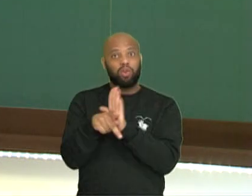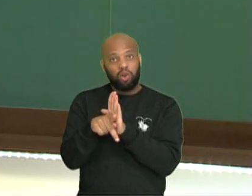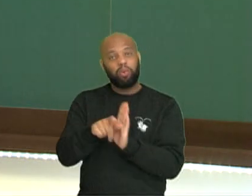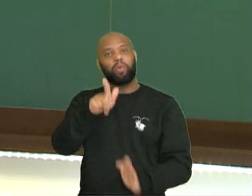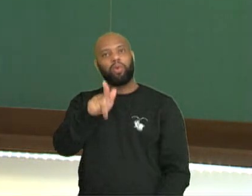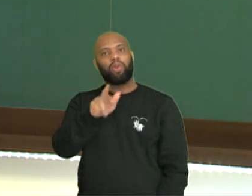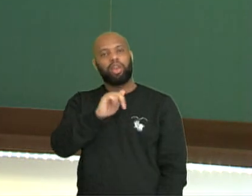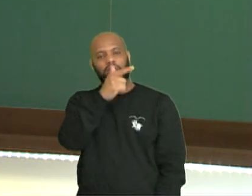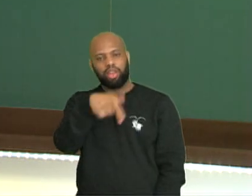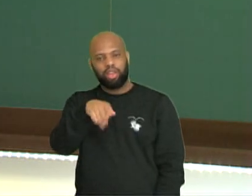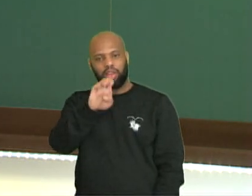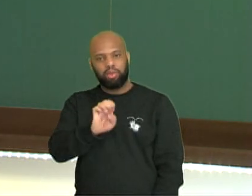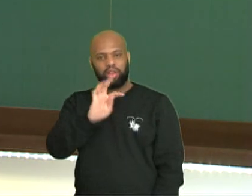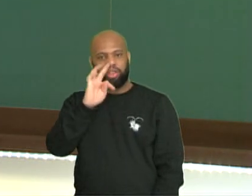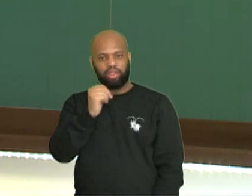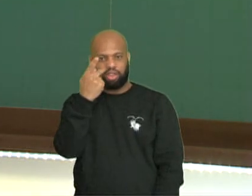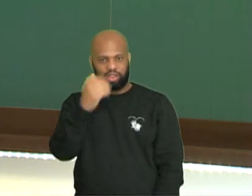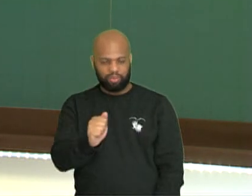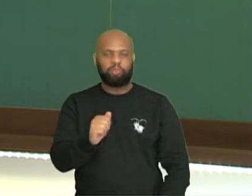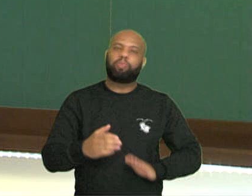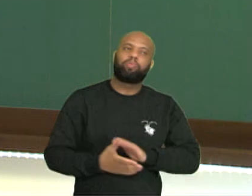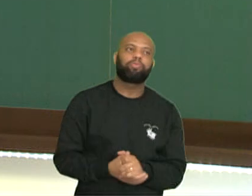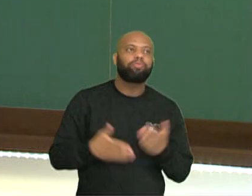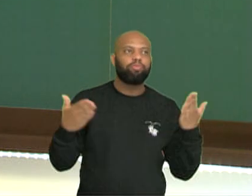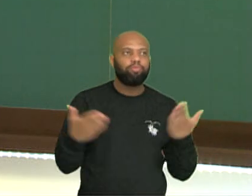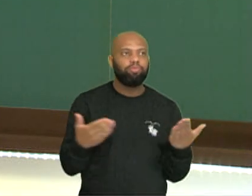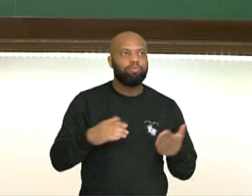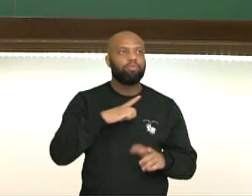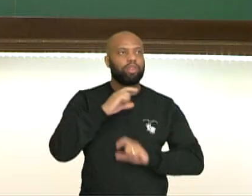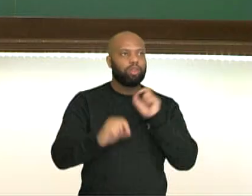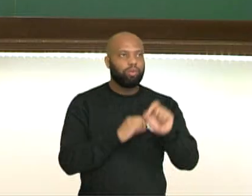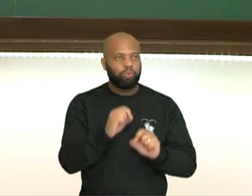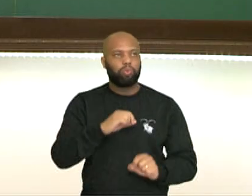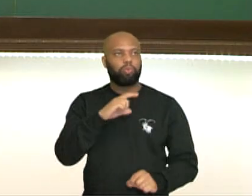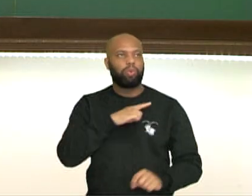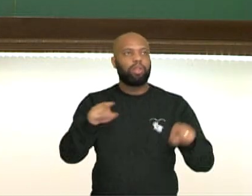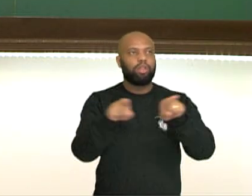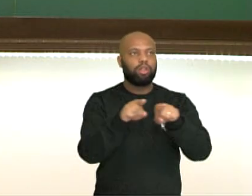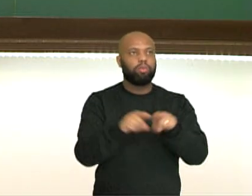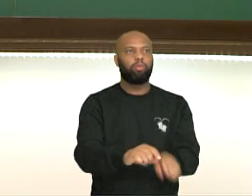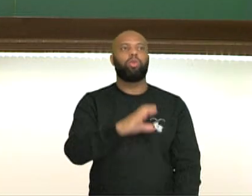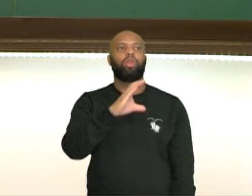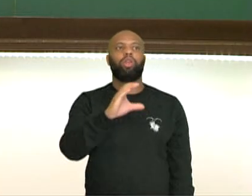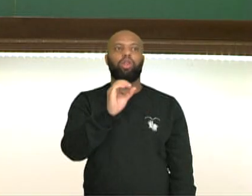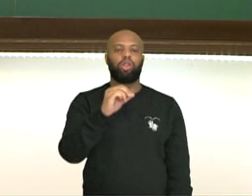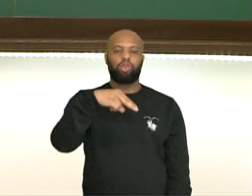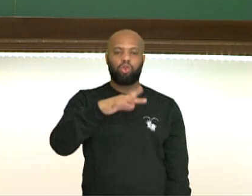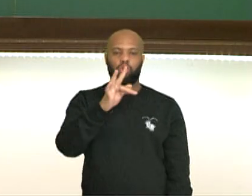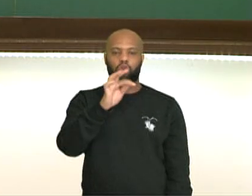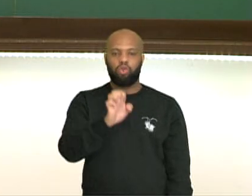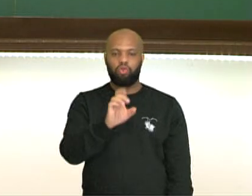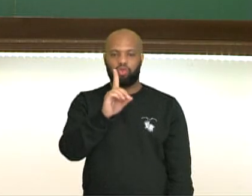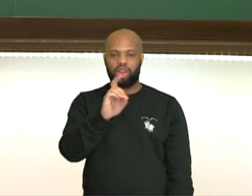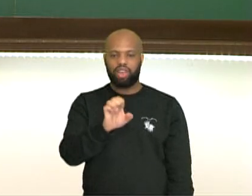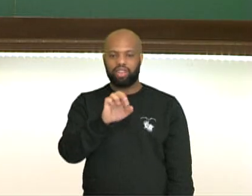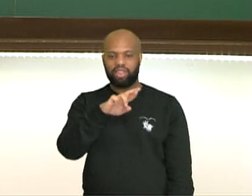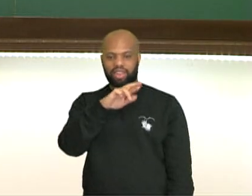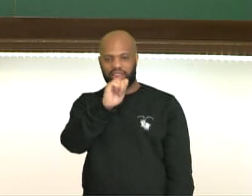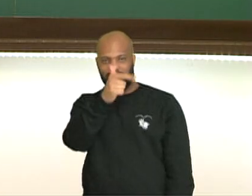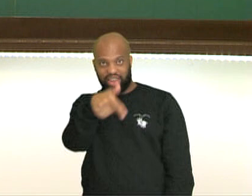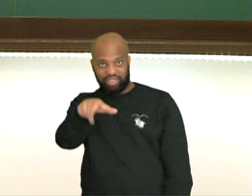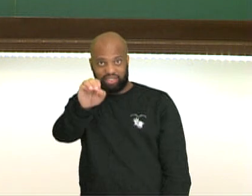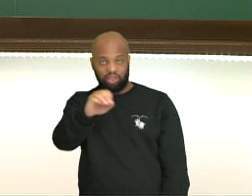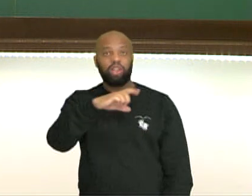Ok, alunos? Adiantando mais um pouquinho, nós temos uma confederação, que aparece num quesito onde você